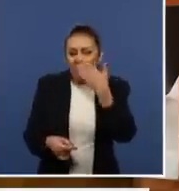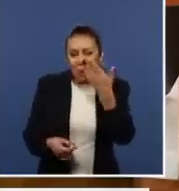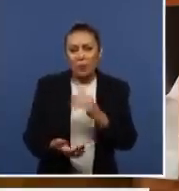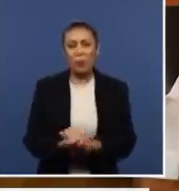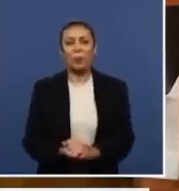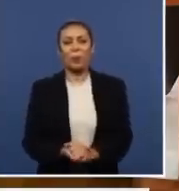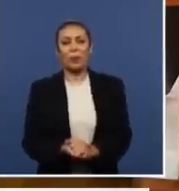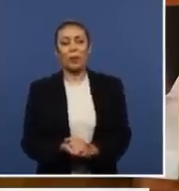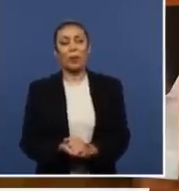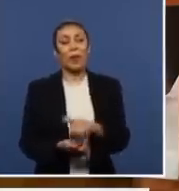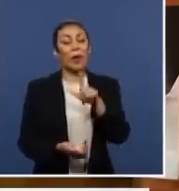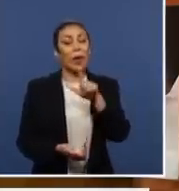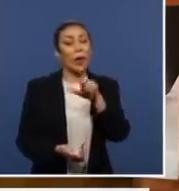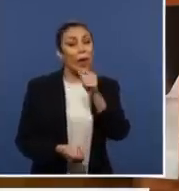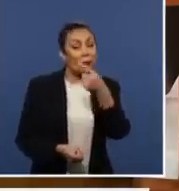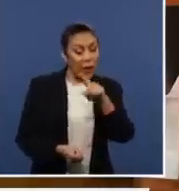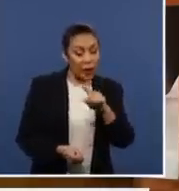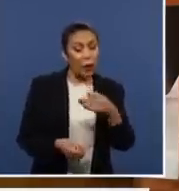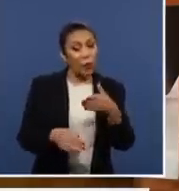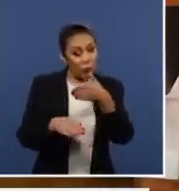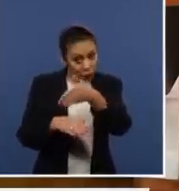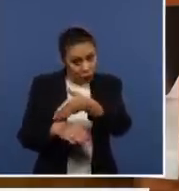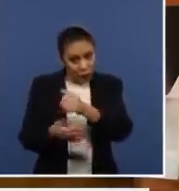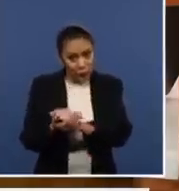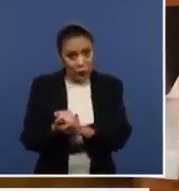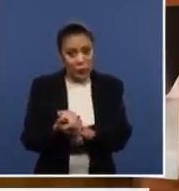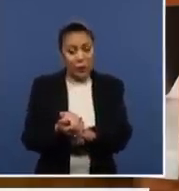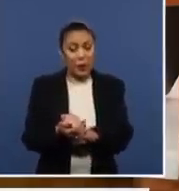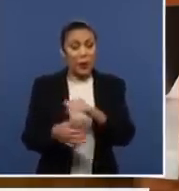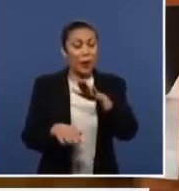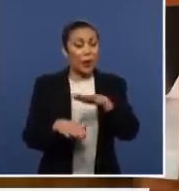O Leão Serva foi lá, né? Com o Leão Serva ele não agiu como ele agiu em